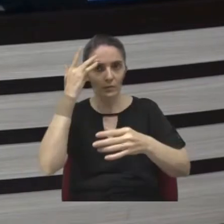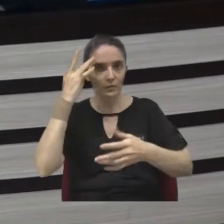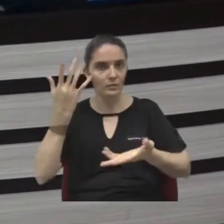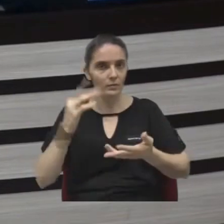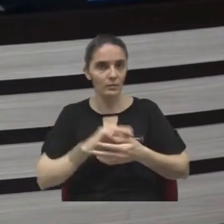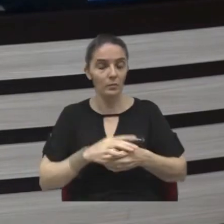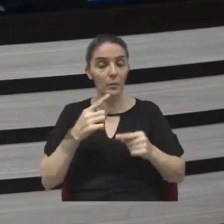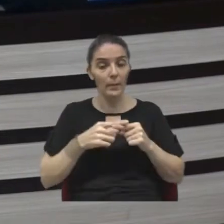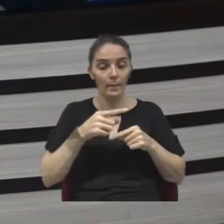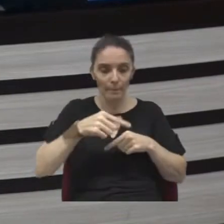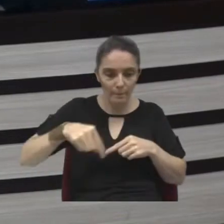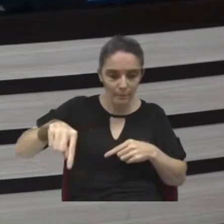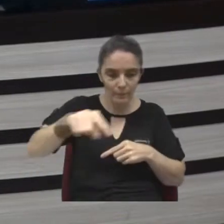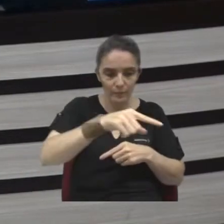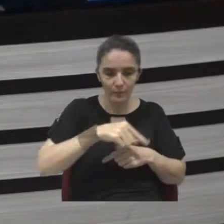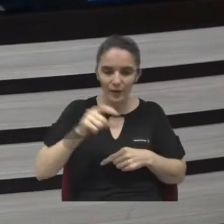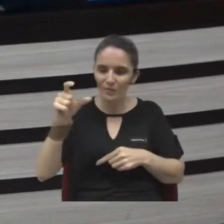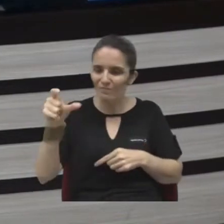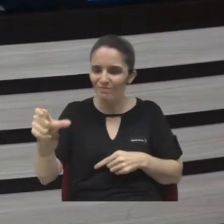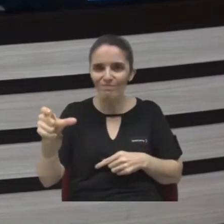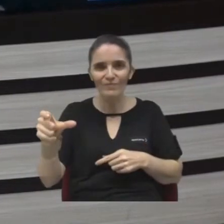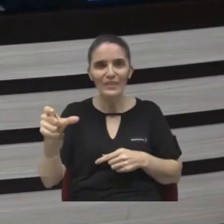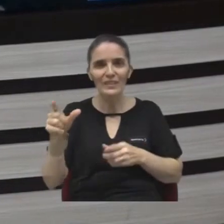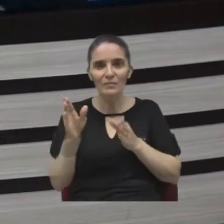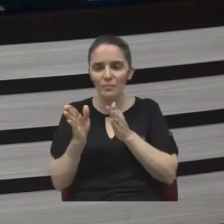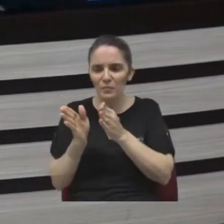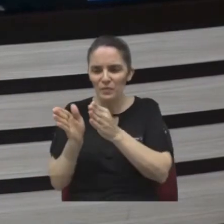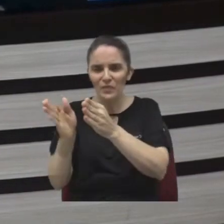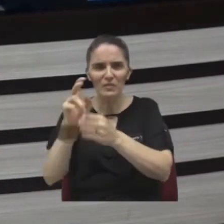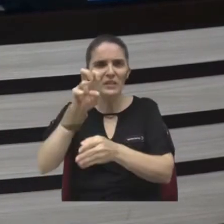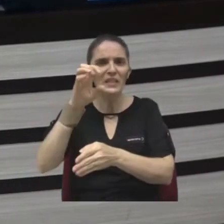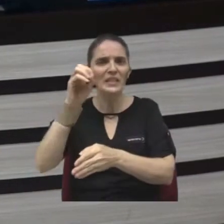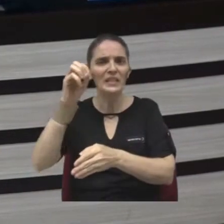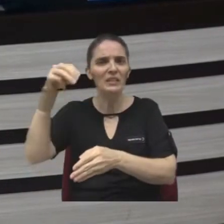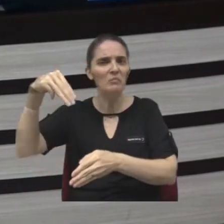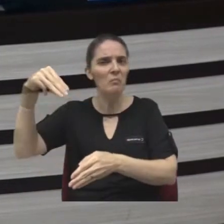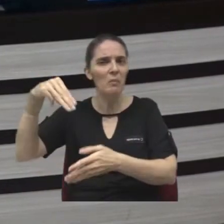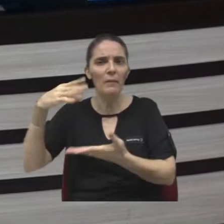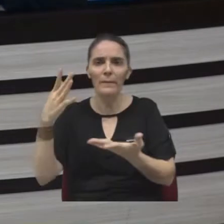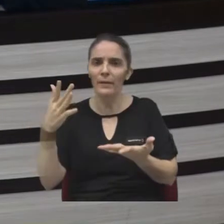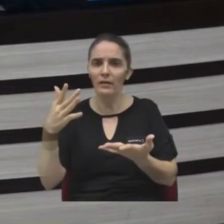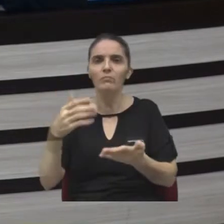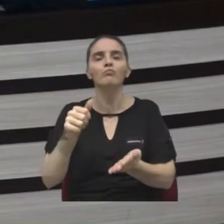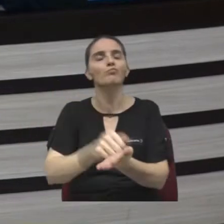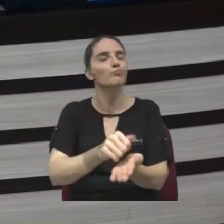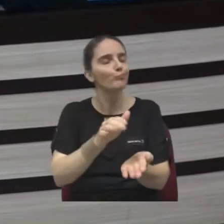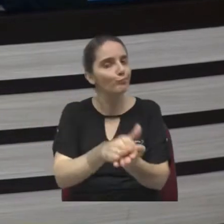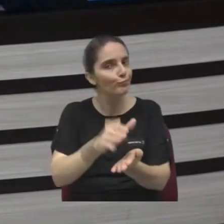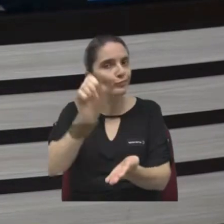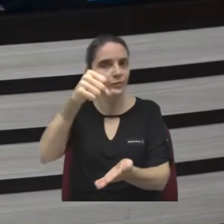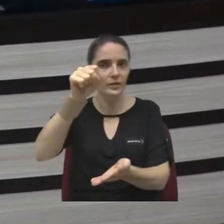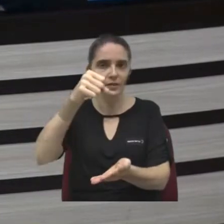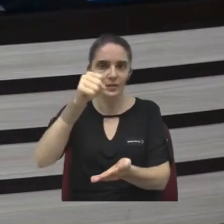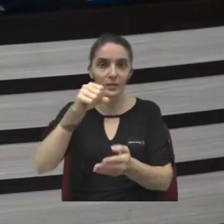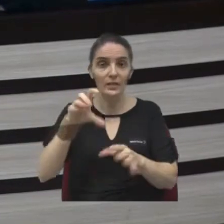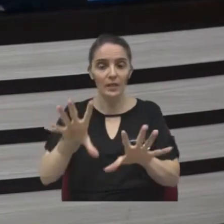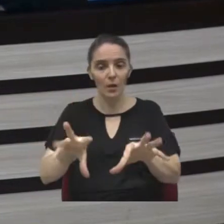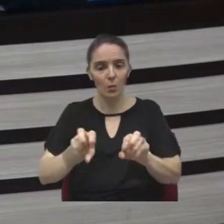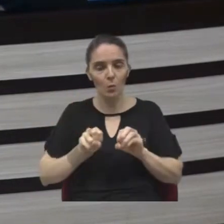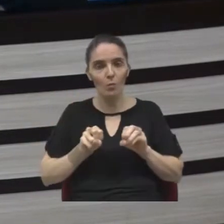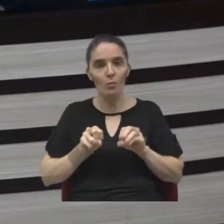aquele pedacinho de 500 metros, de 50 metros, você é multado se o seu farol estiver apagado, vereador